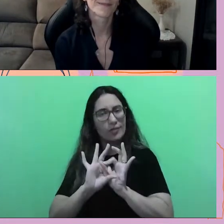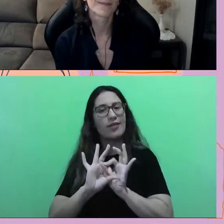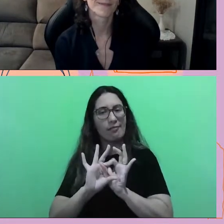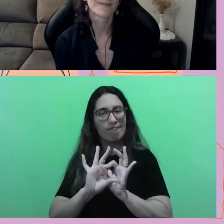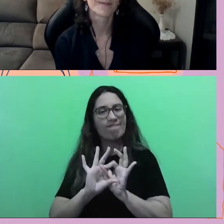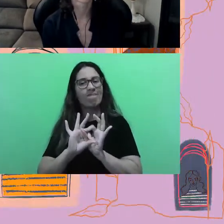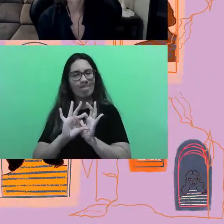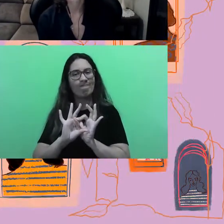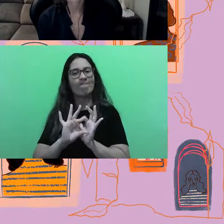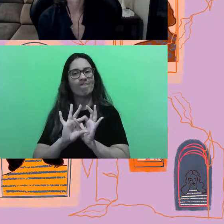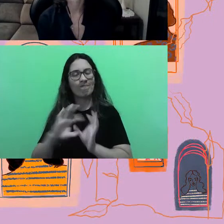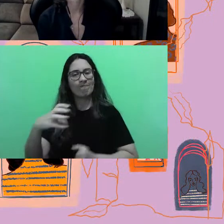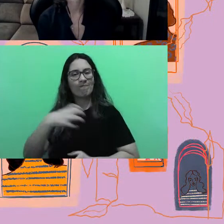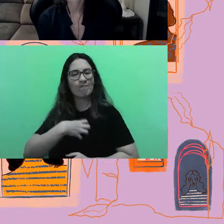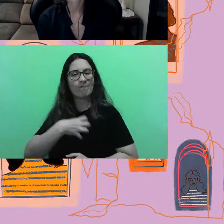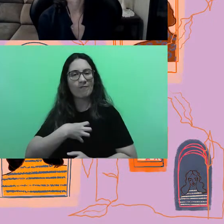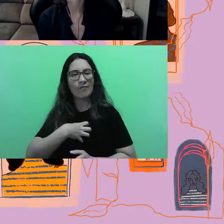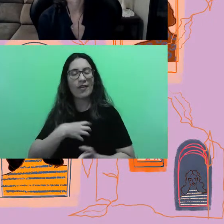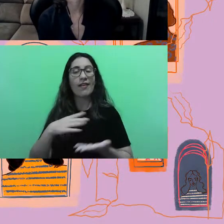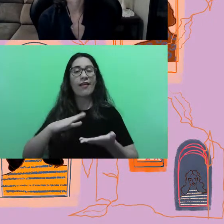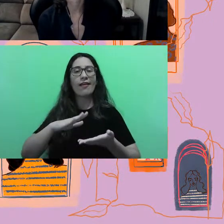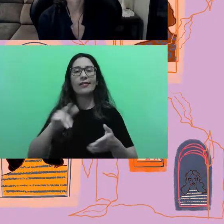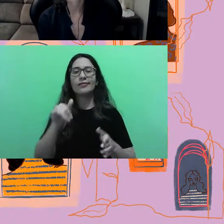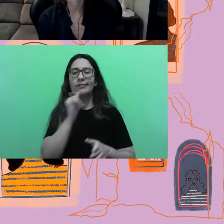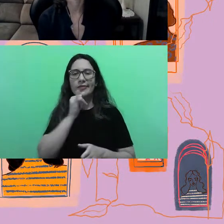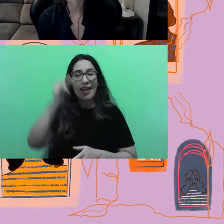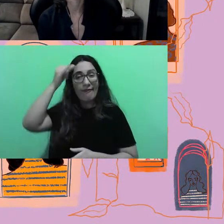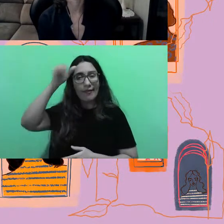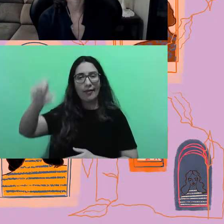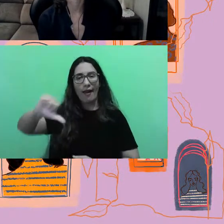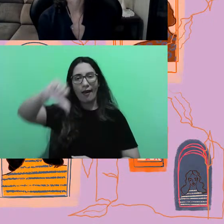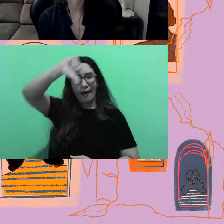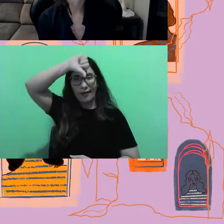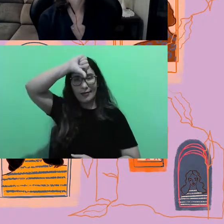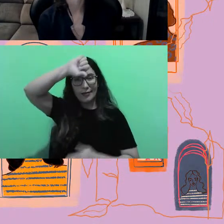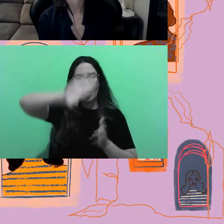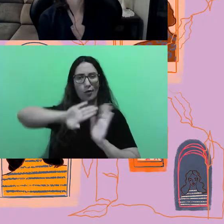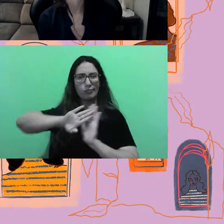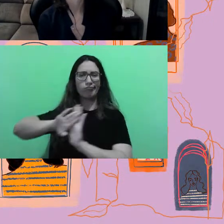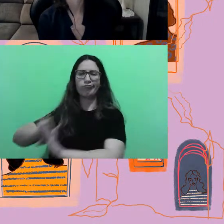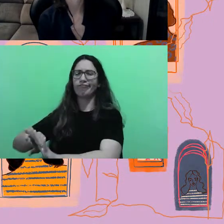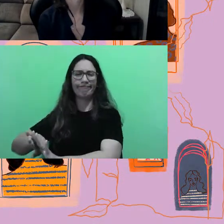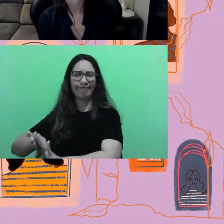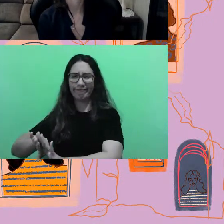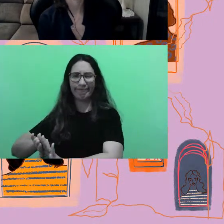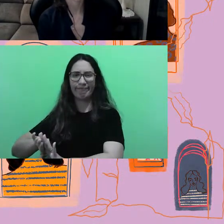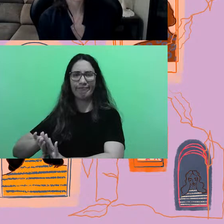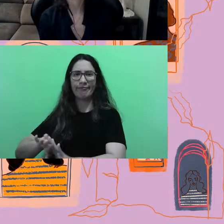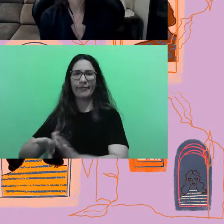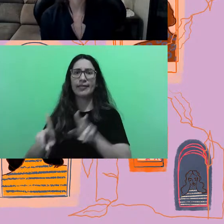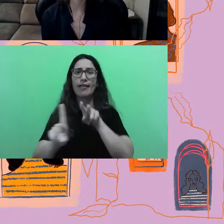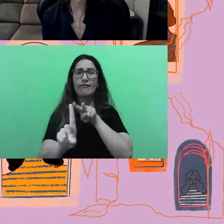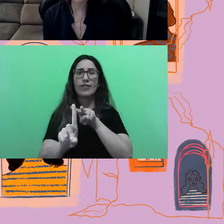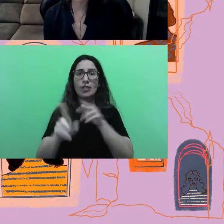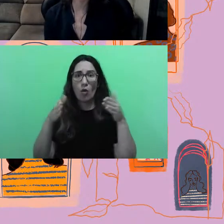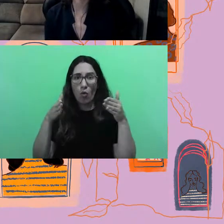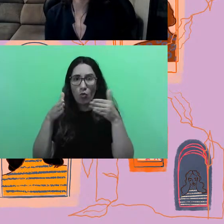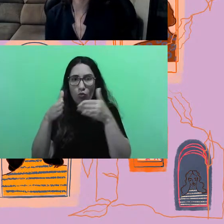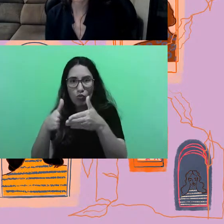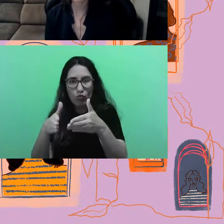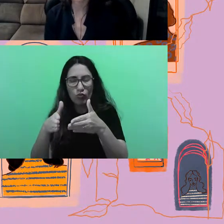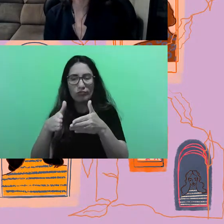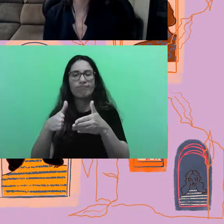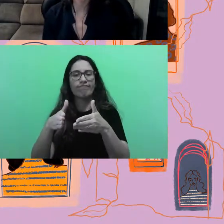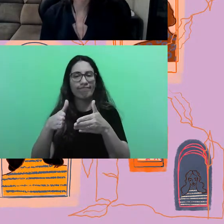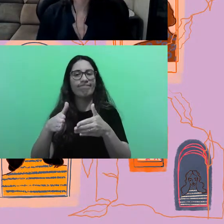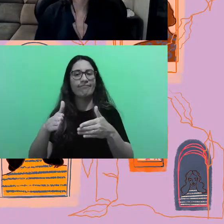né, tirar, destruir esse estereótipo, né, essa visão extrema, né, que a gente está discutindo